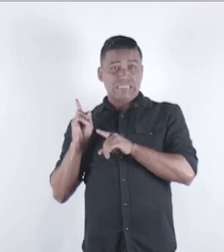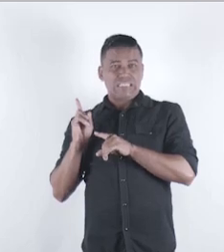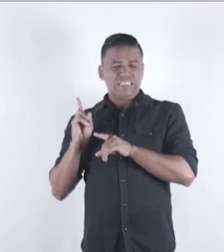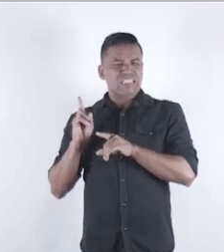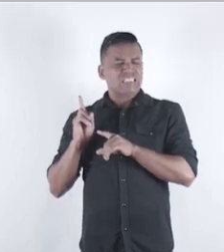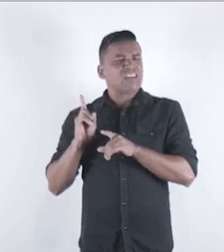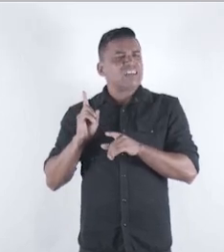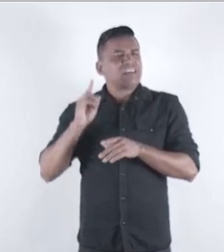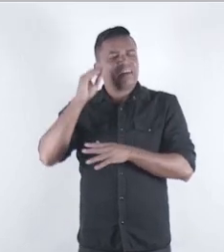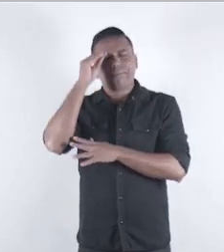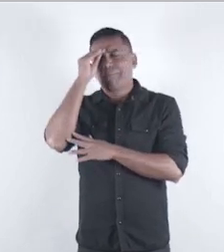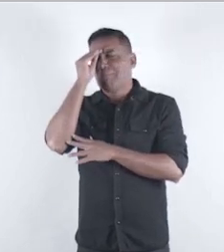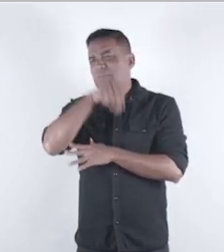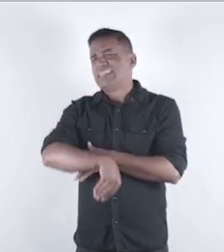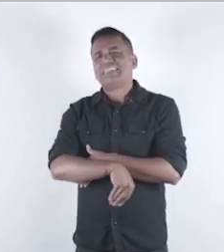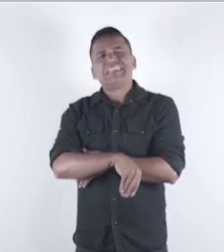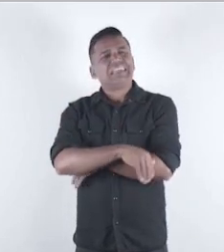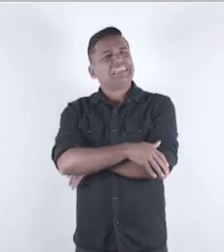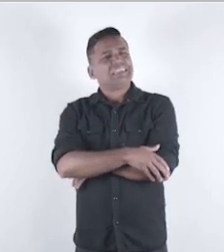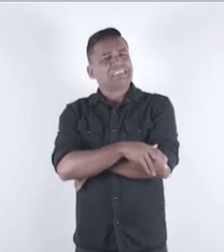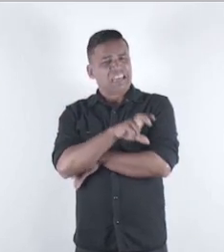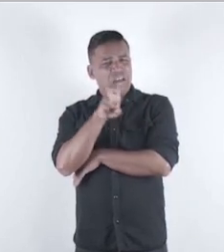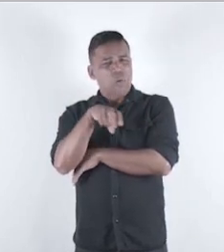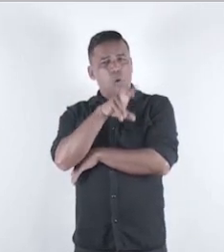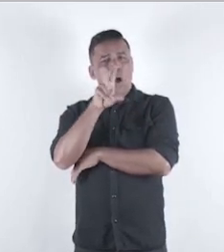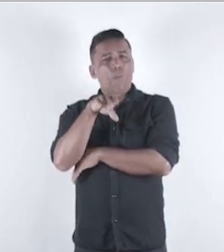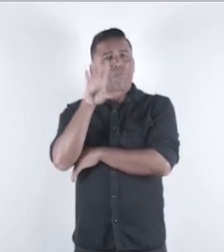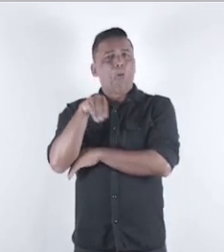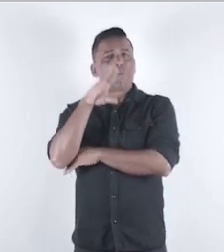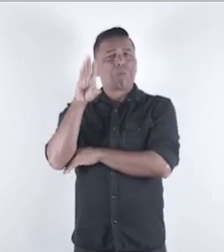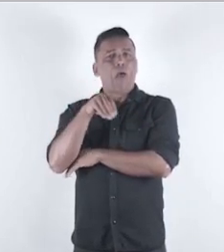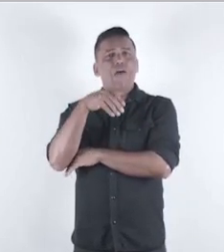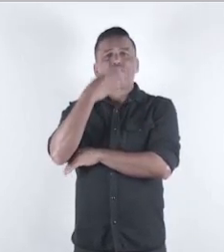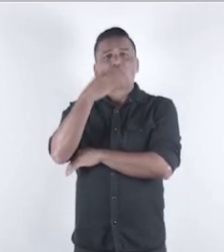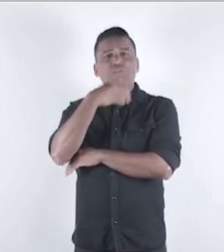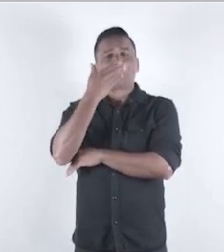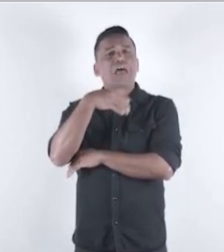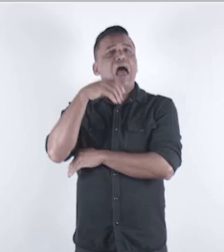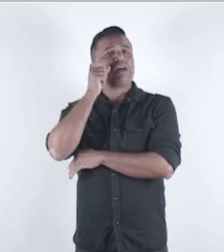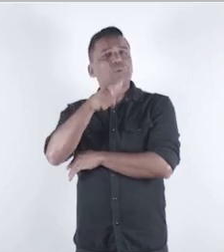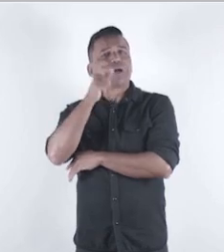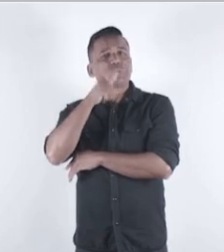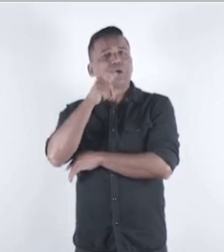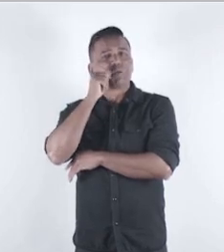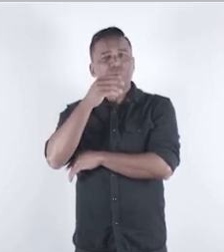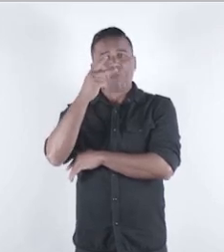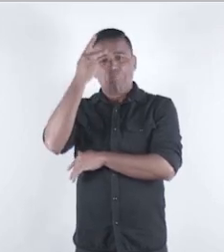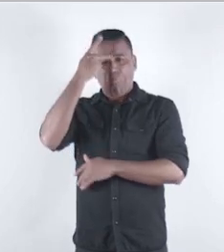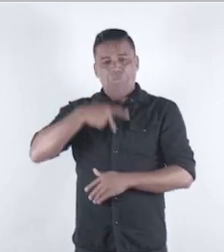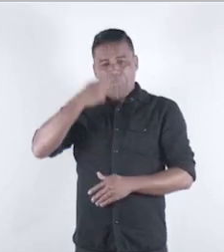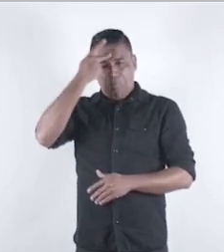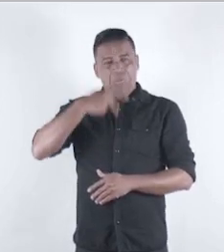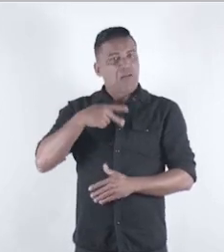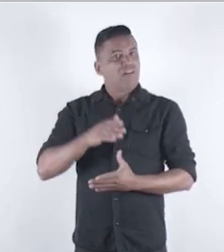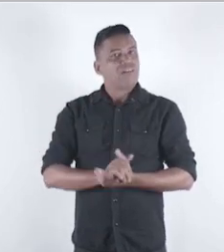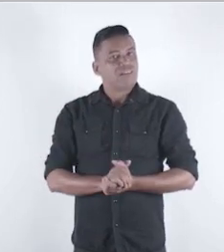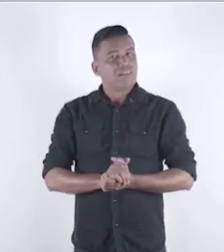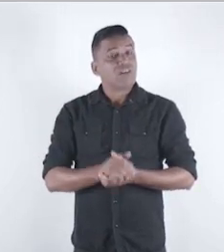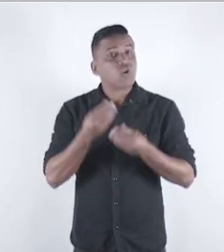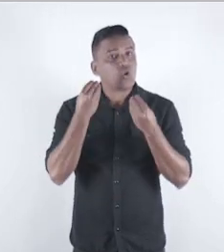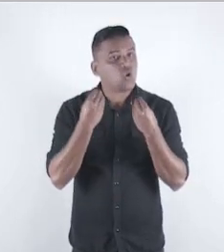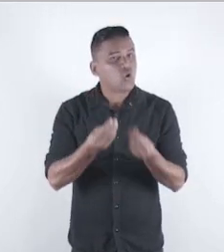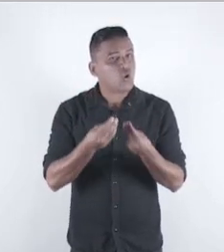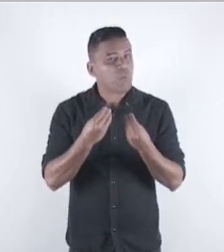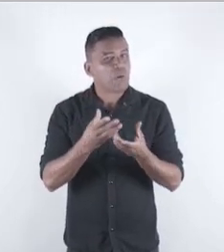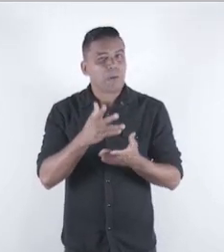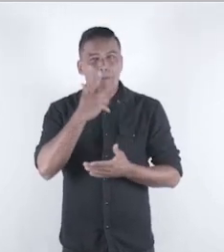repente, sentiu uma preguiça enorme daquela cobra que só falava na fruta azul e só pensava nela mesma. Como se